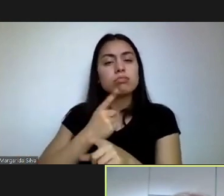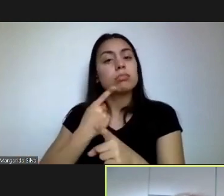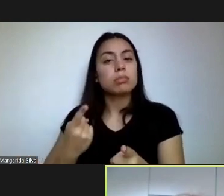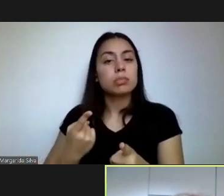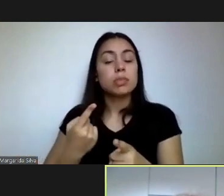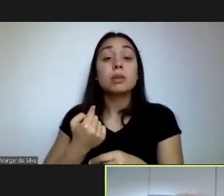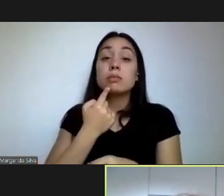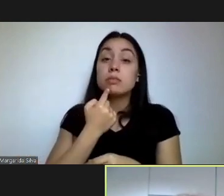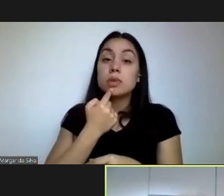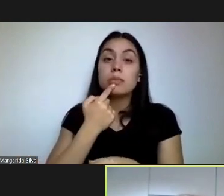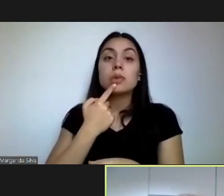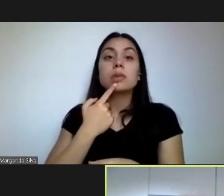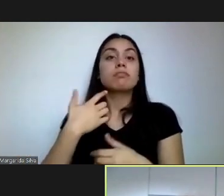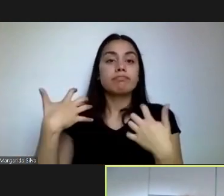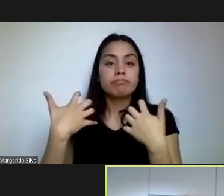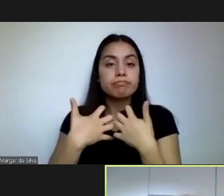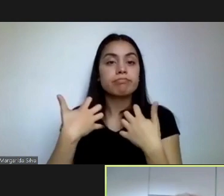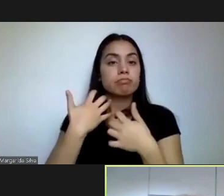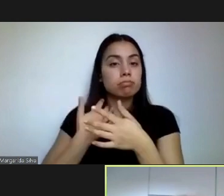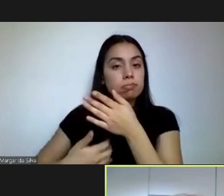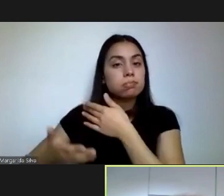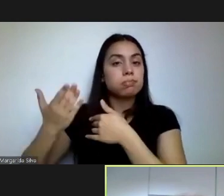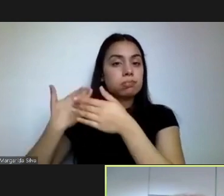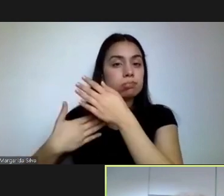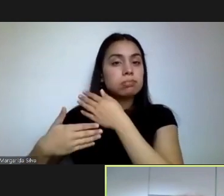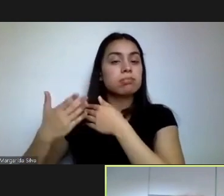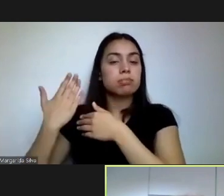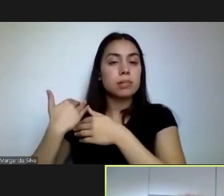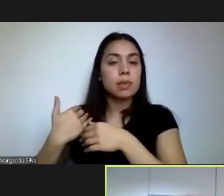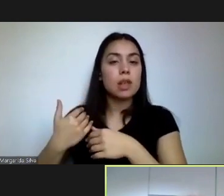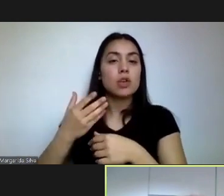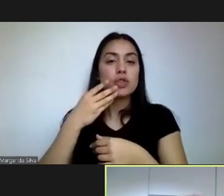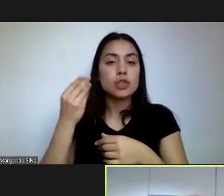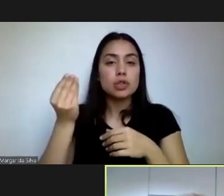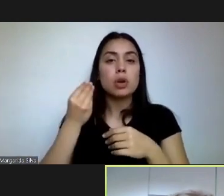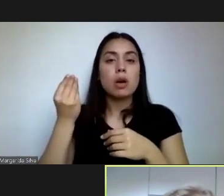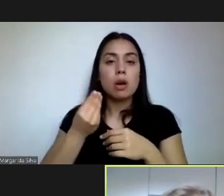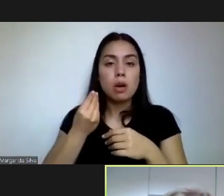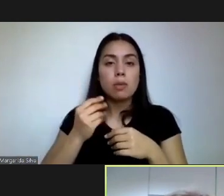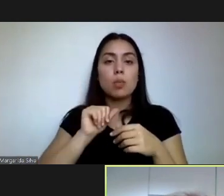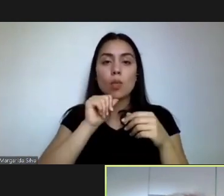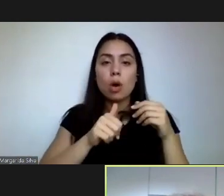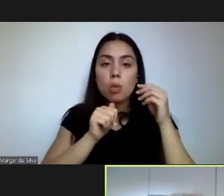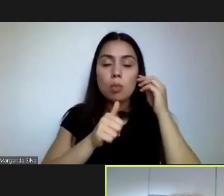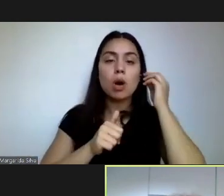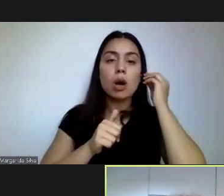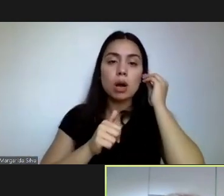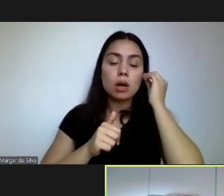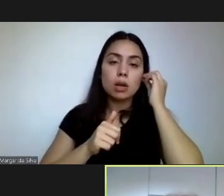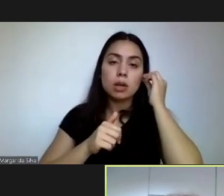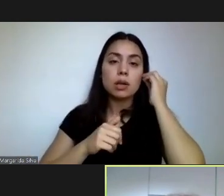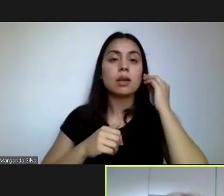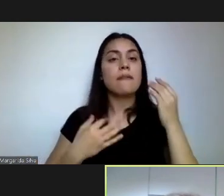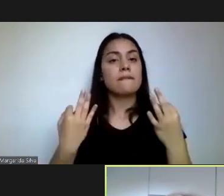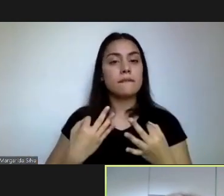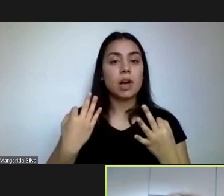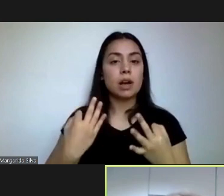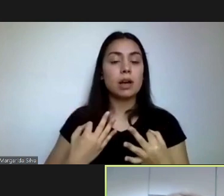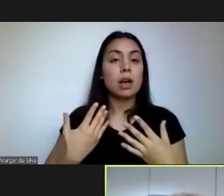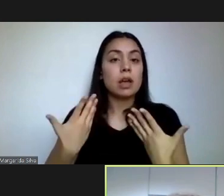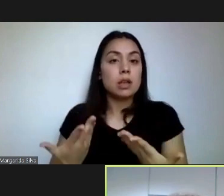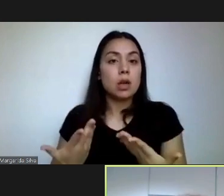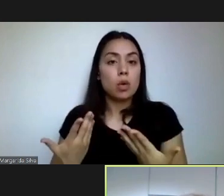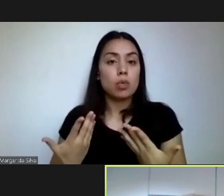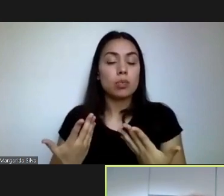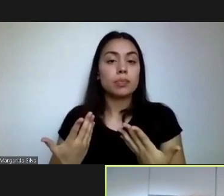guerra colonial e havia muitos jovens que tinham morrido na guerra colonial. E então o nosso inimigo eram os angolanos, os guineenses,